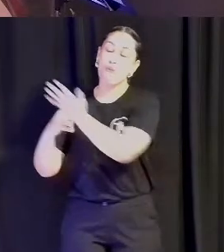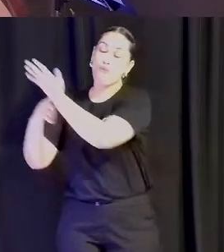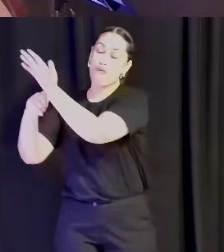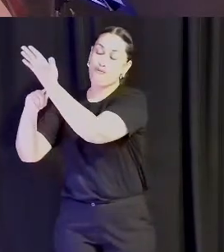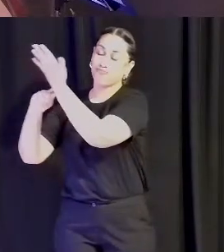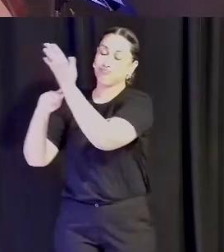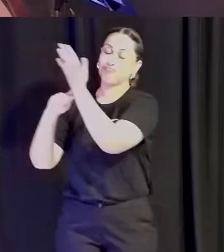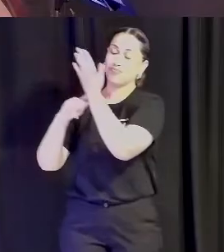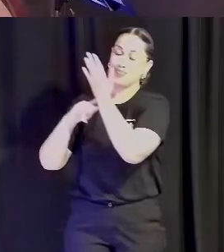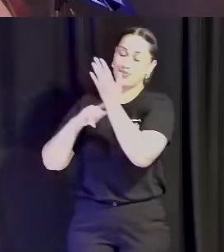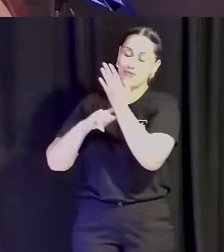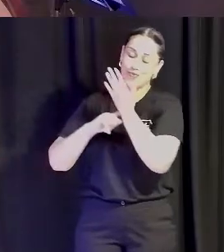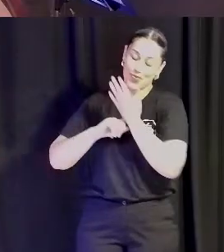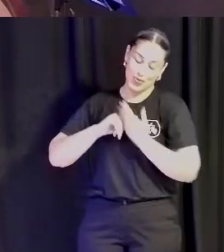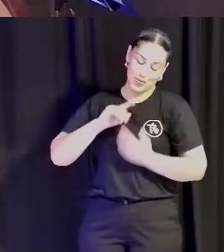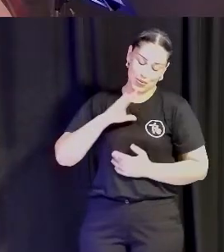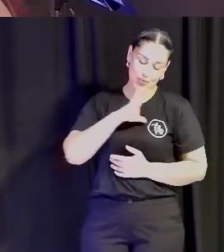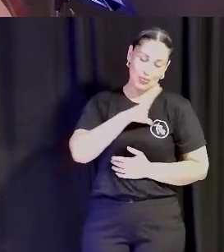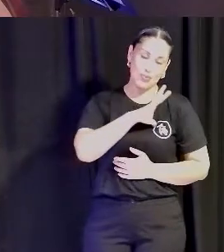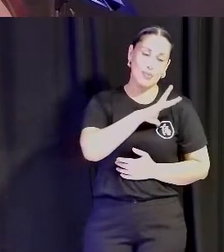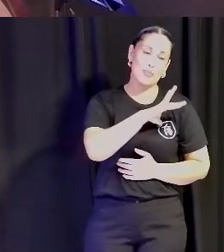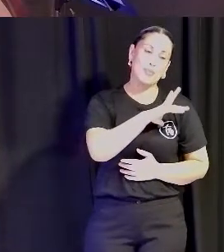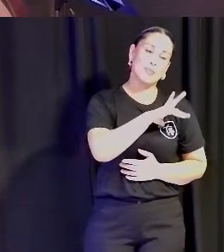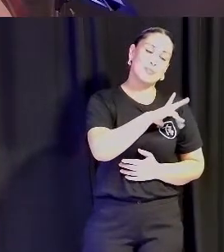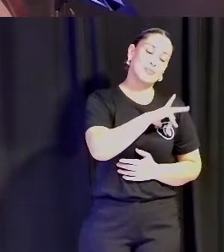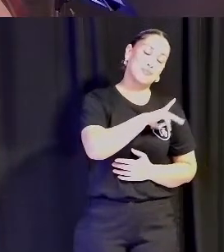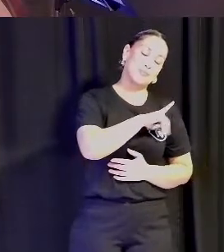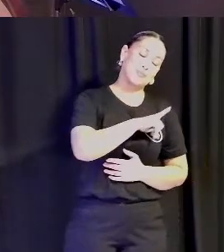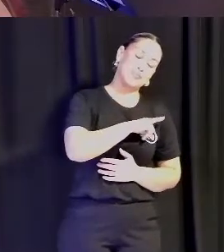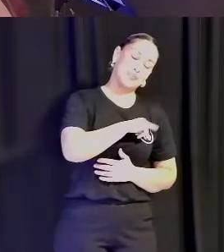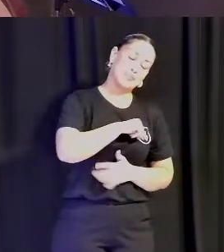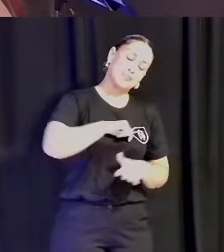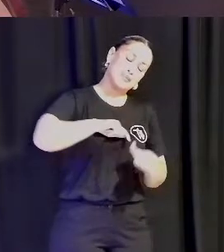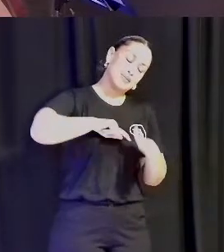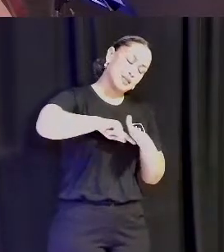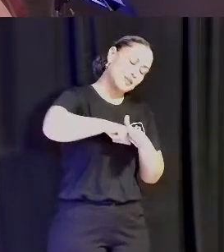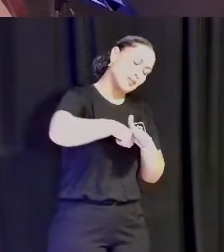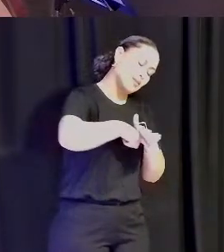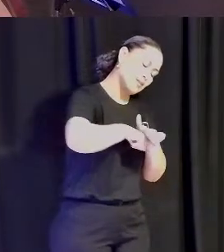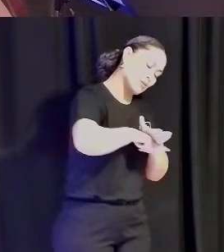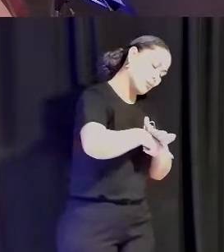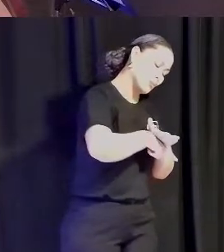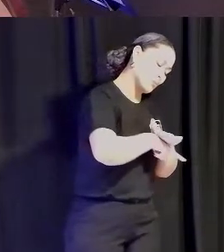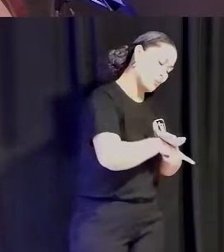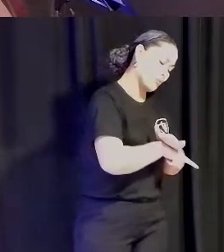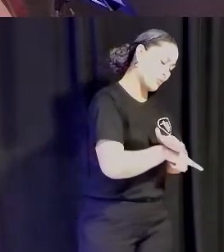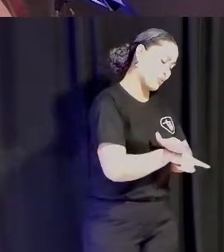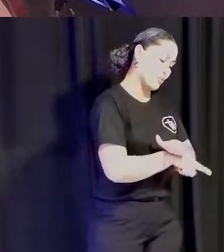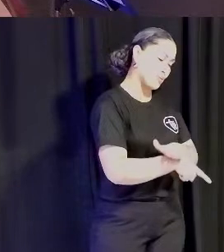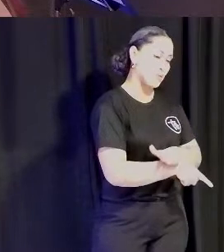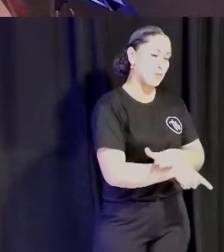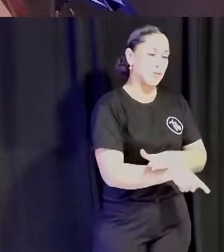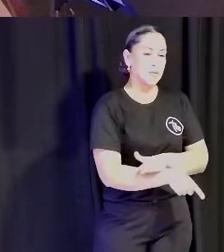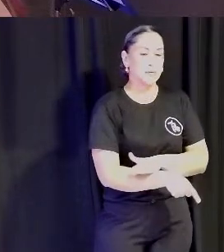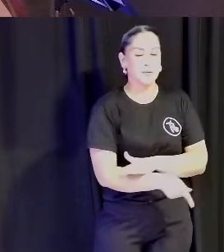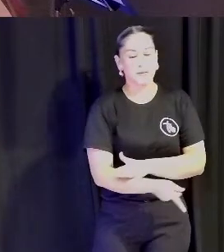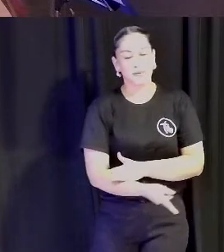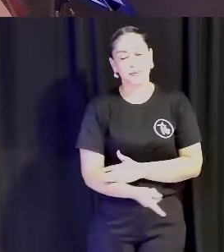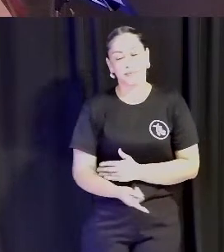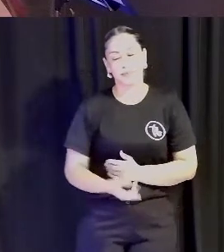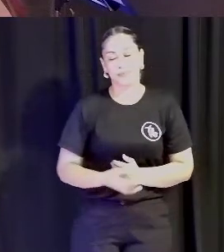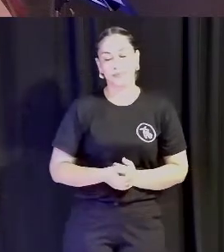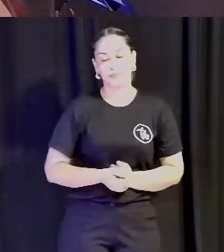Maior prova de um amor tão profundo.